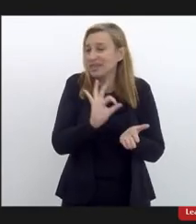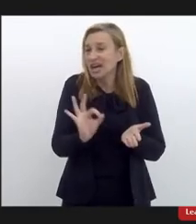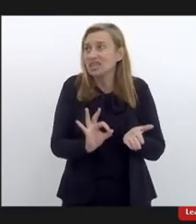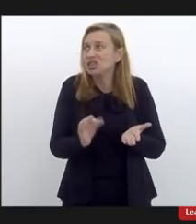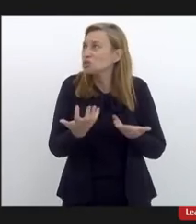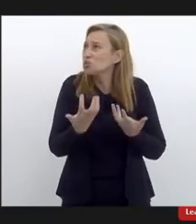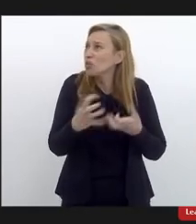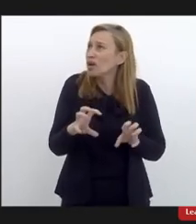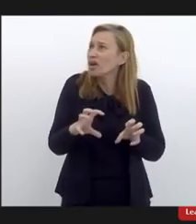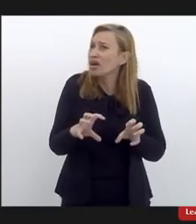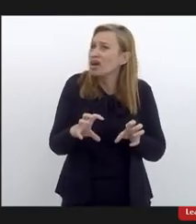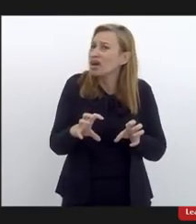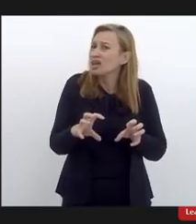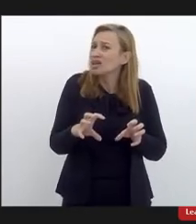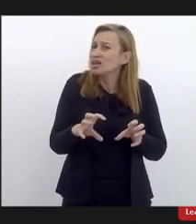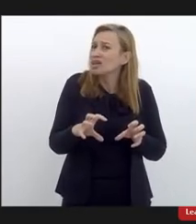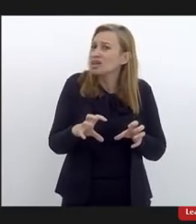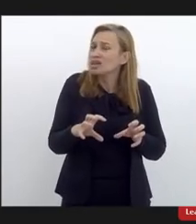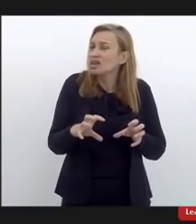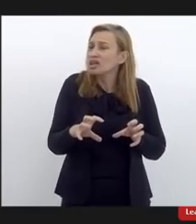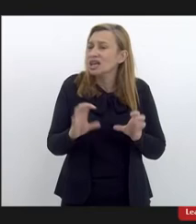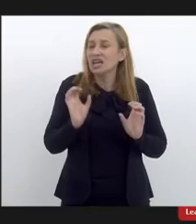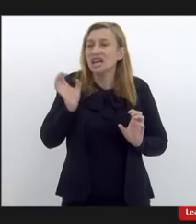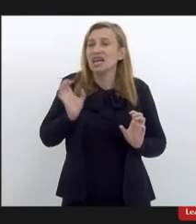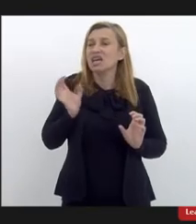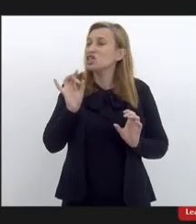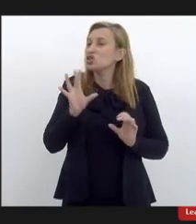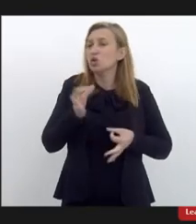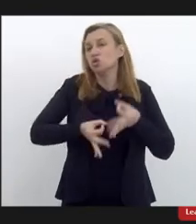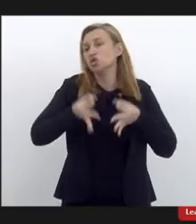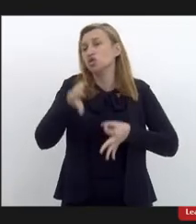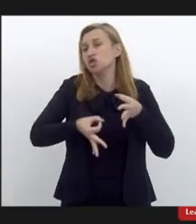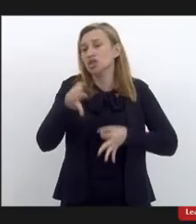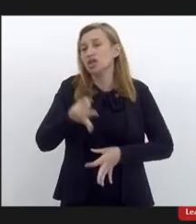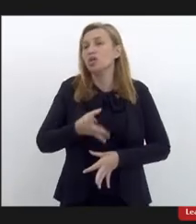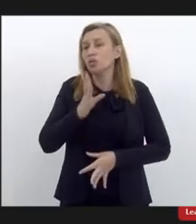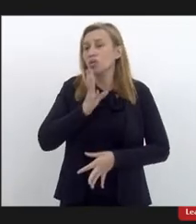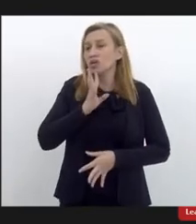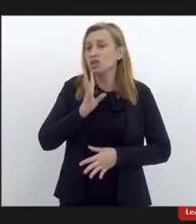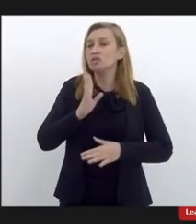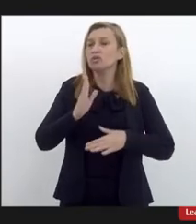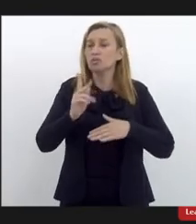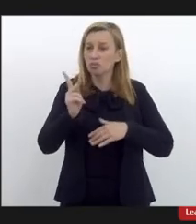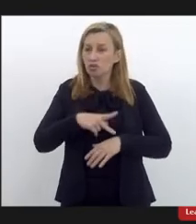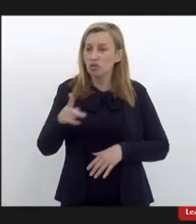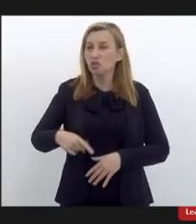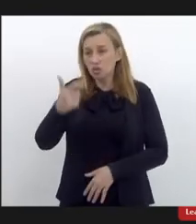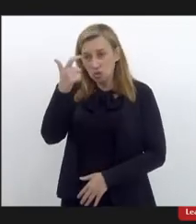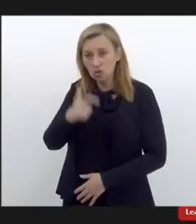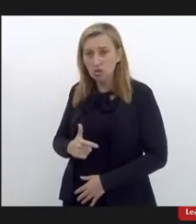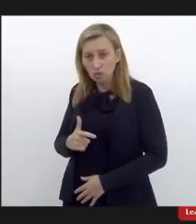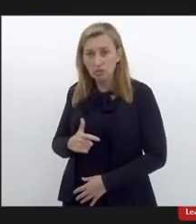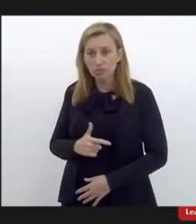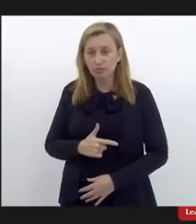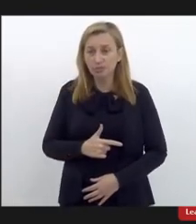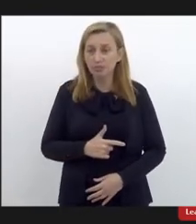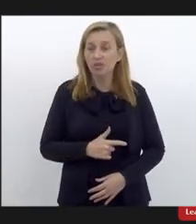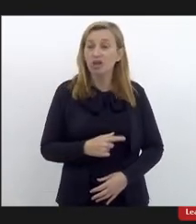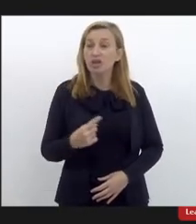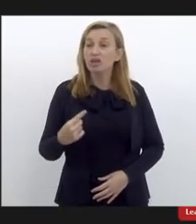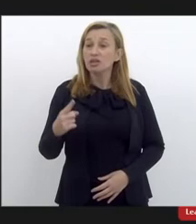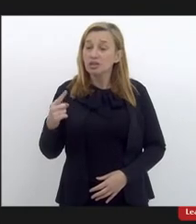quer nenhuma mordomia, a gente só quer justiça, a gente só quer ser reconhecido como professores que somos, né? E como